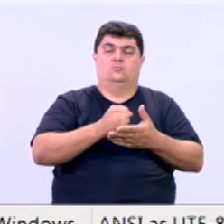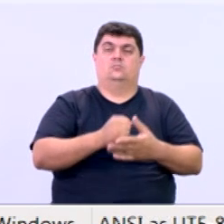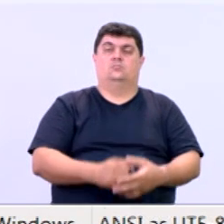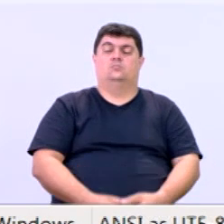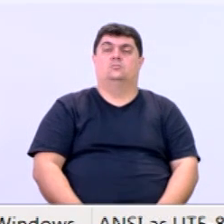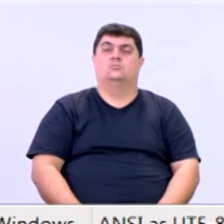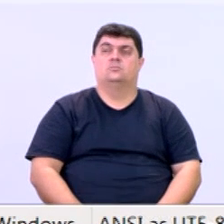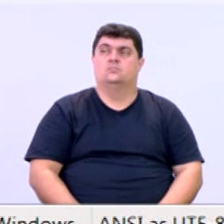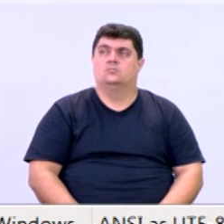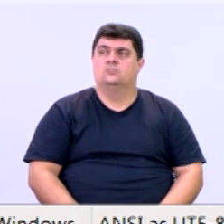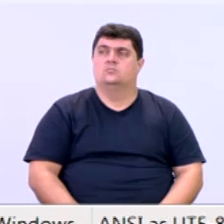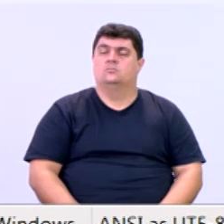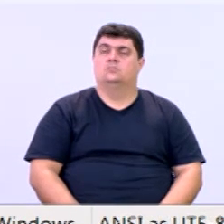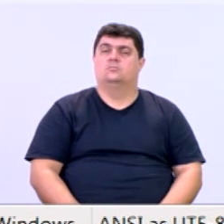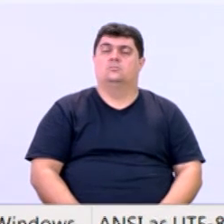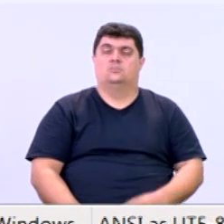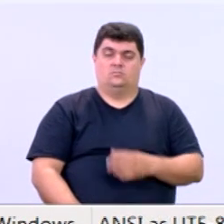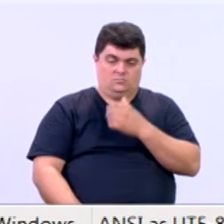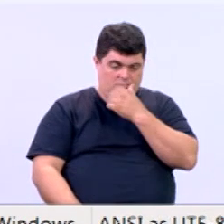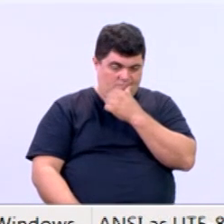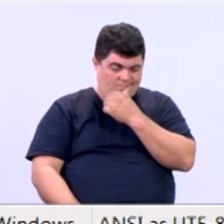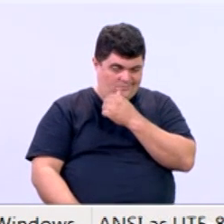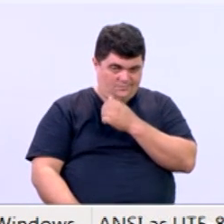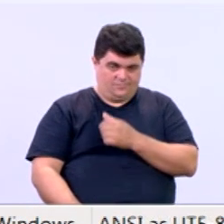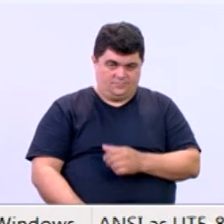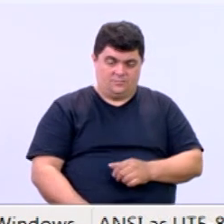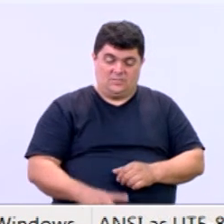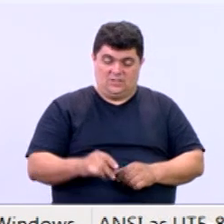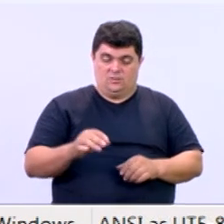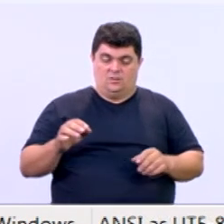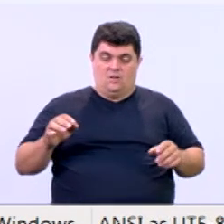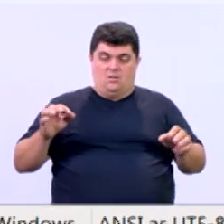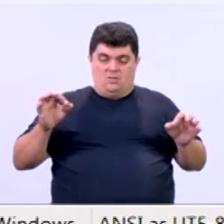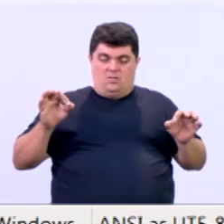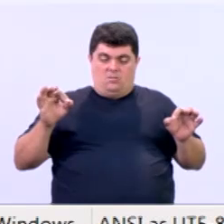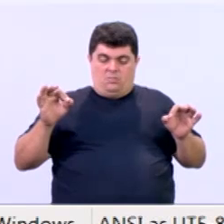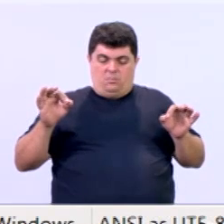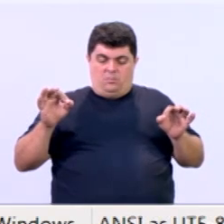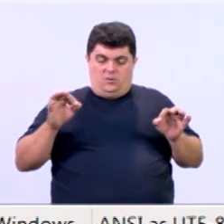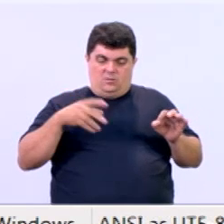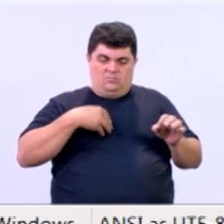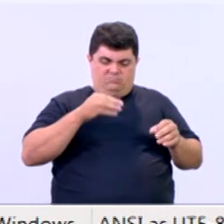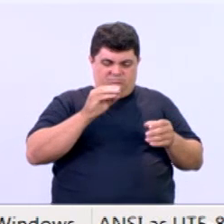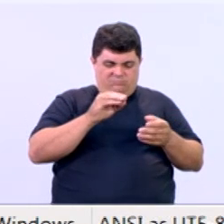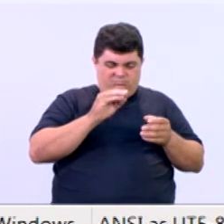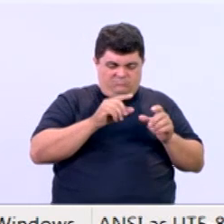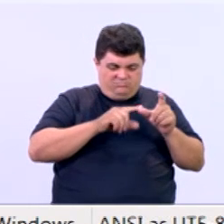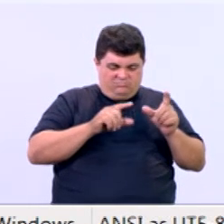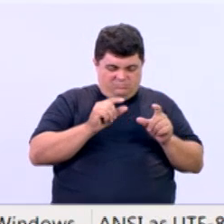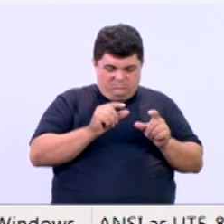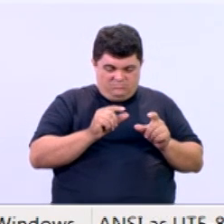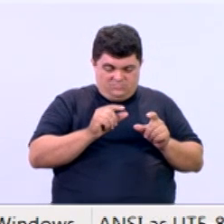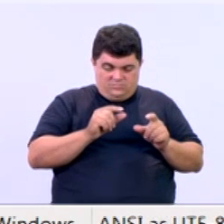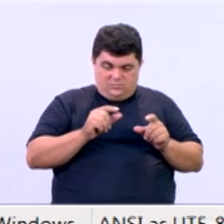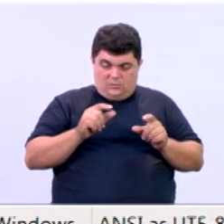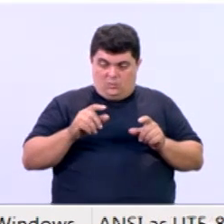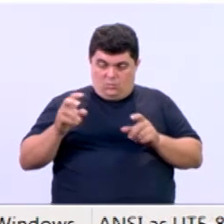faz esse autocomplete pra gente. Ele já completa com as funcionalidades que já tem padrão na